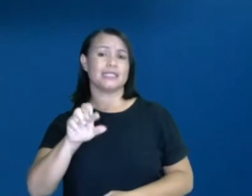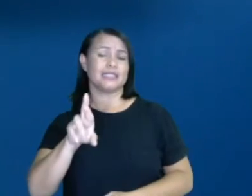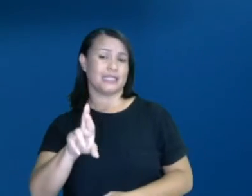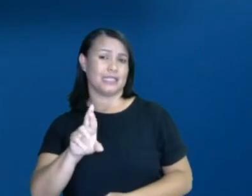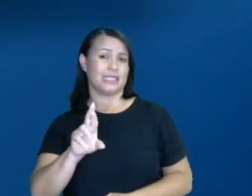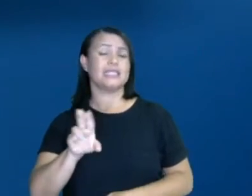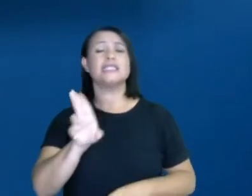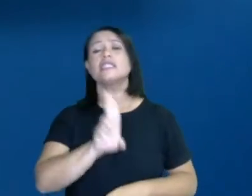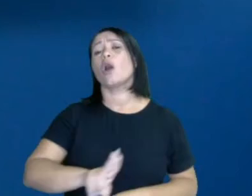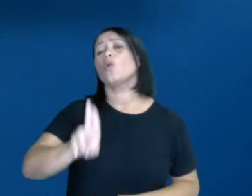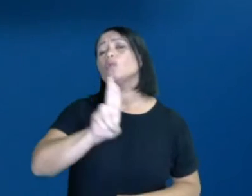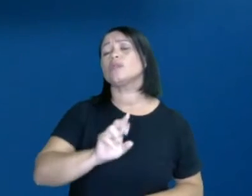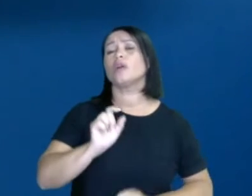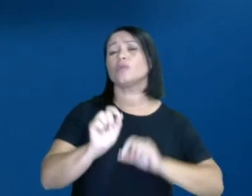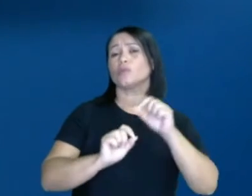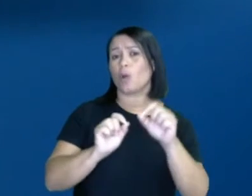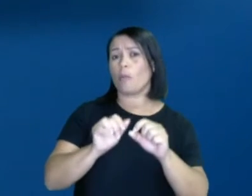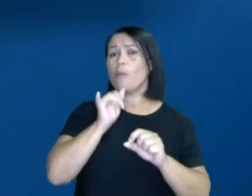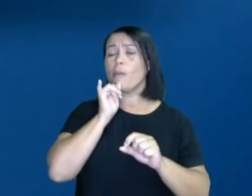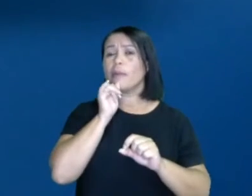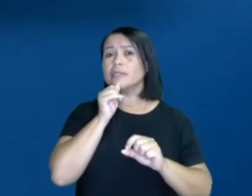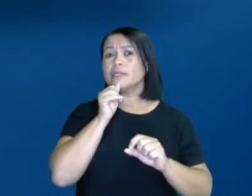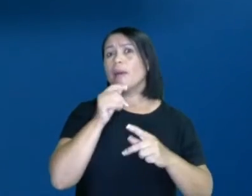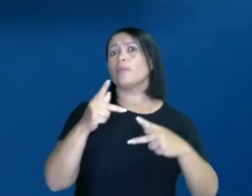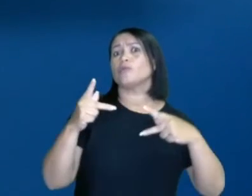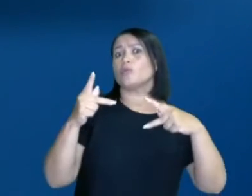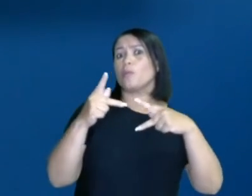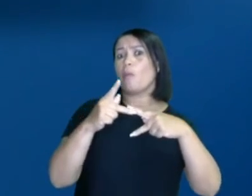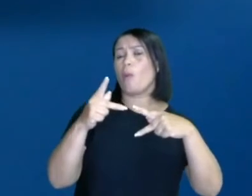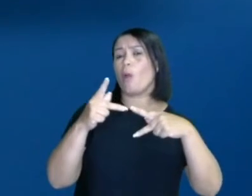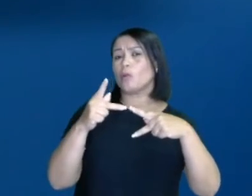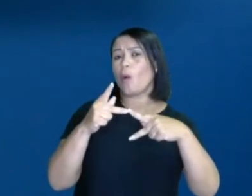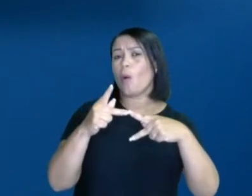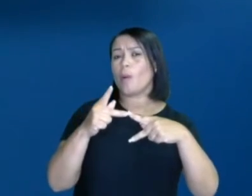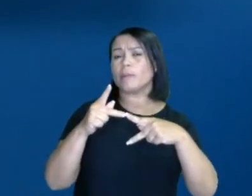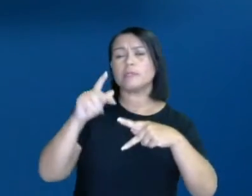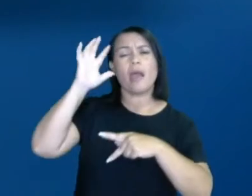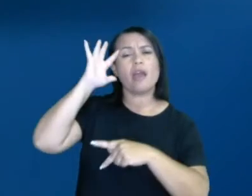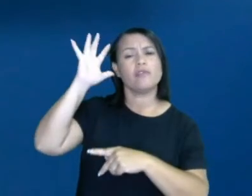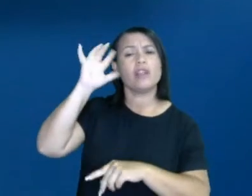usados com o pronome reflexivo, que são, então, assim